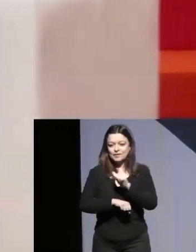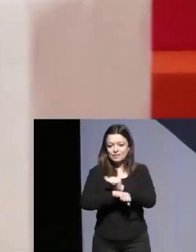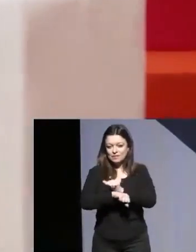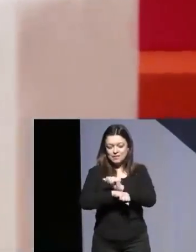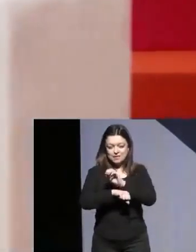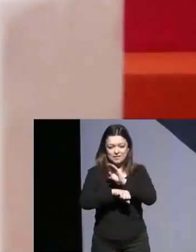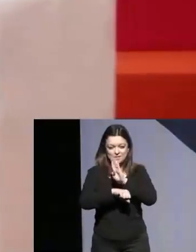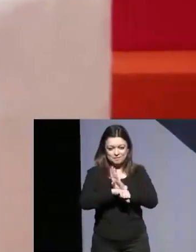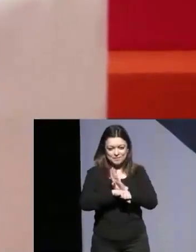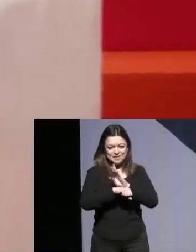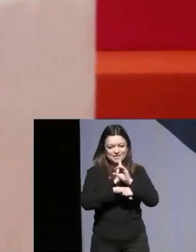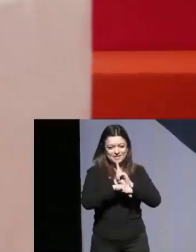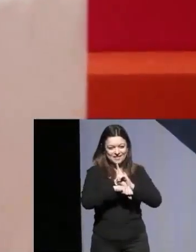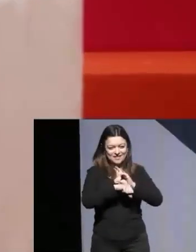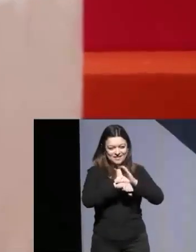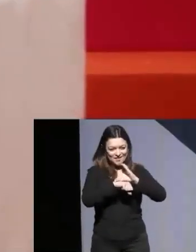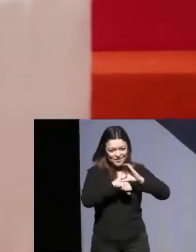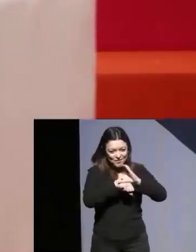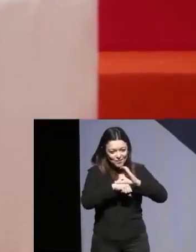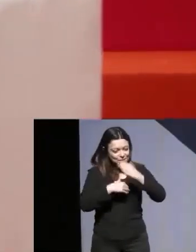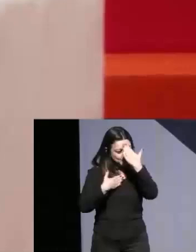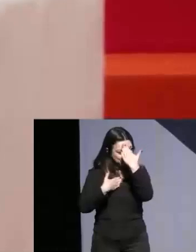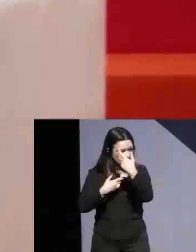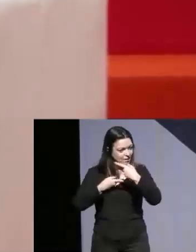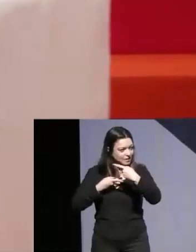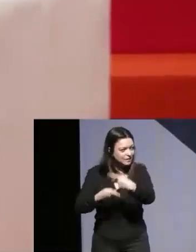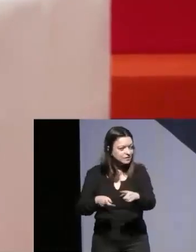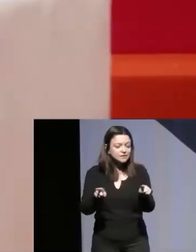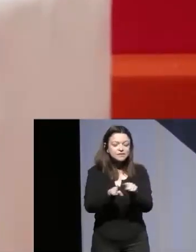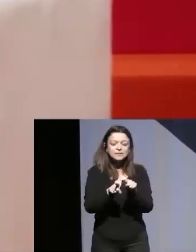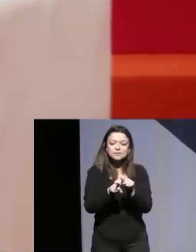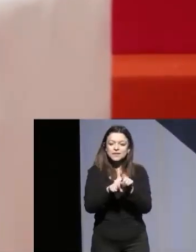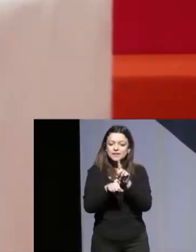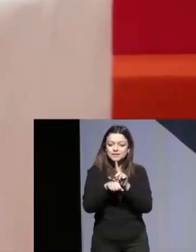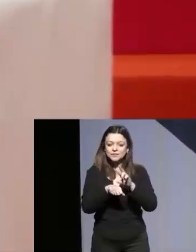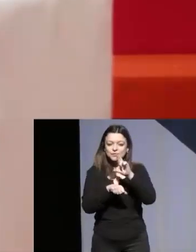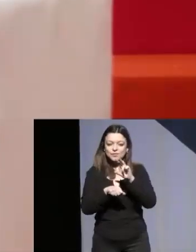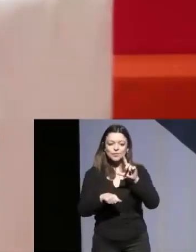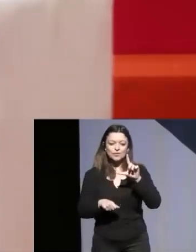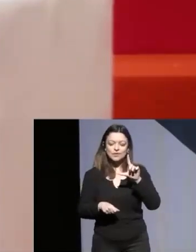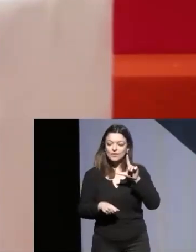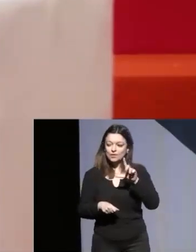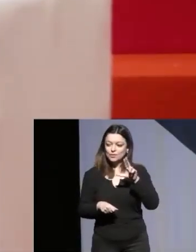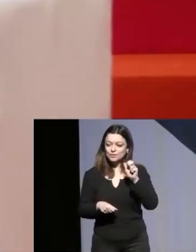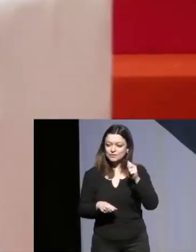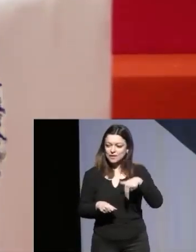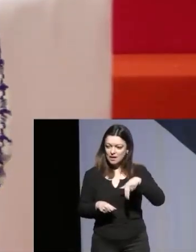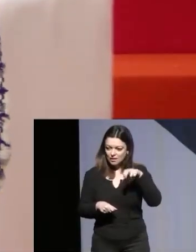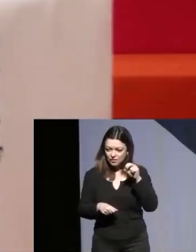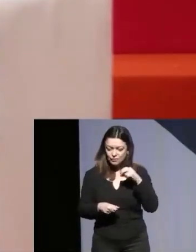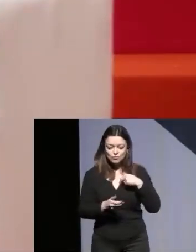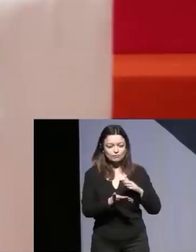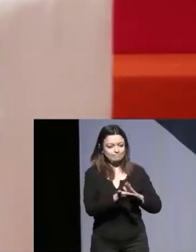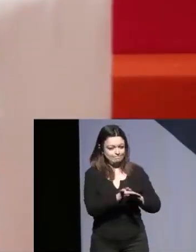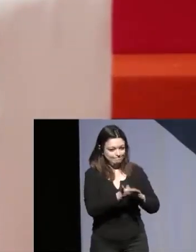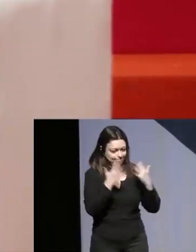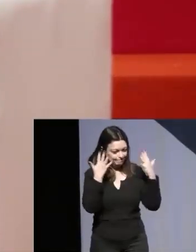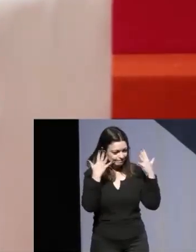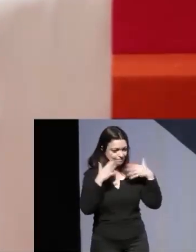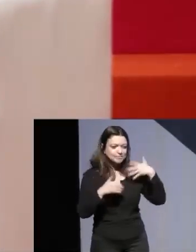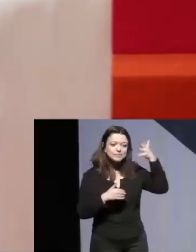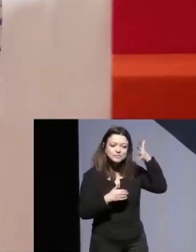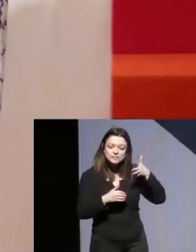gentil convite, o que faço na pessoa do Dr. Luciano, já cumprimentando pela brilhantíssima exposição e